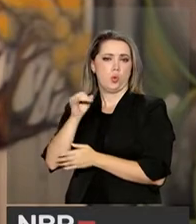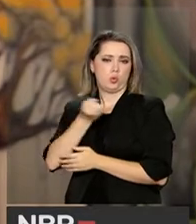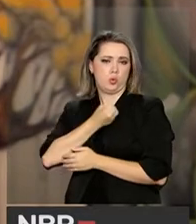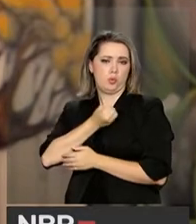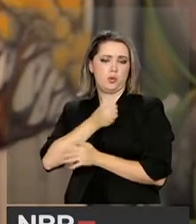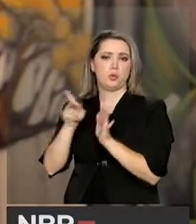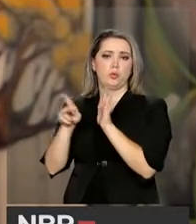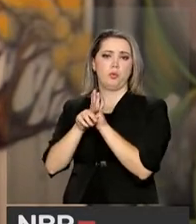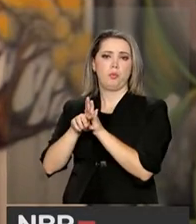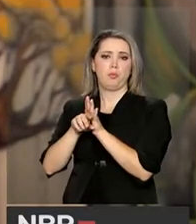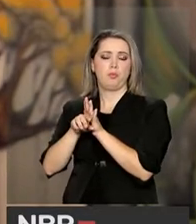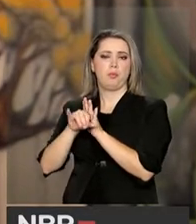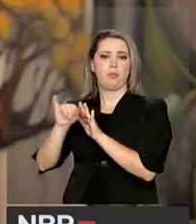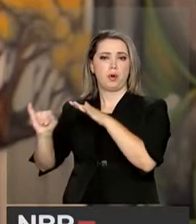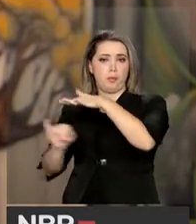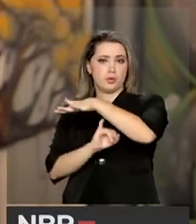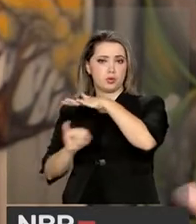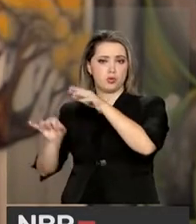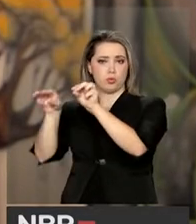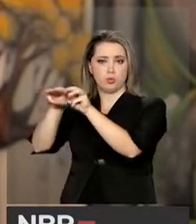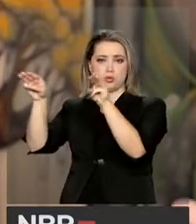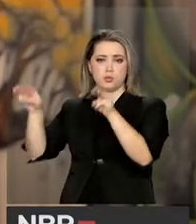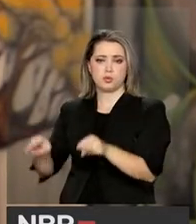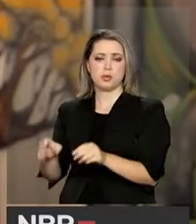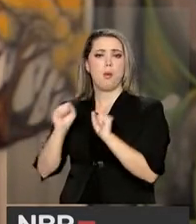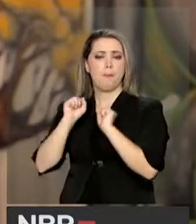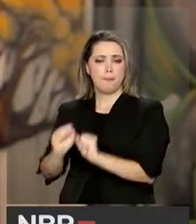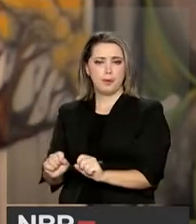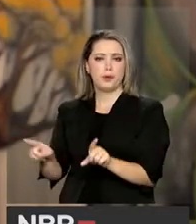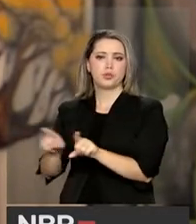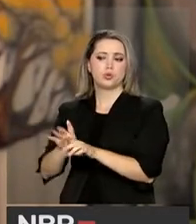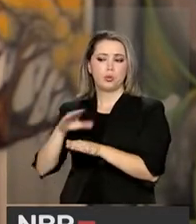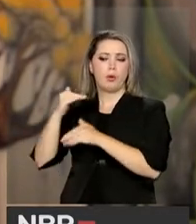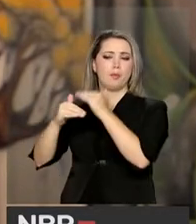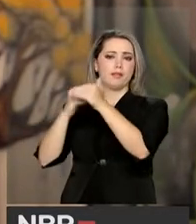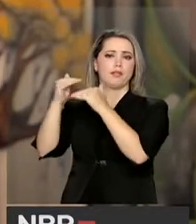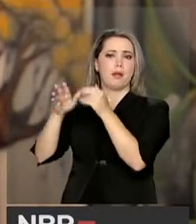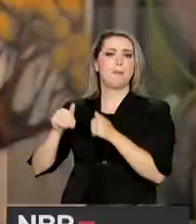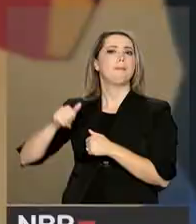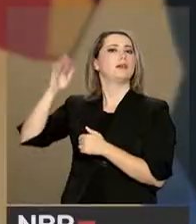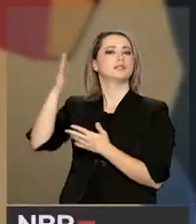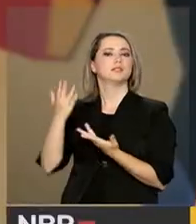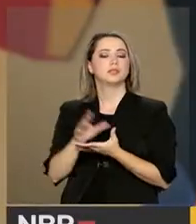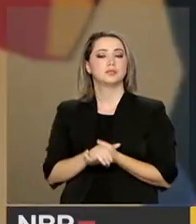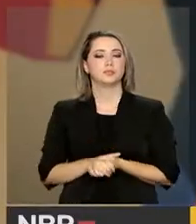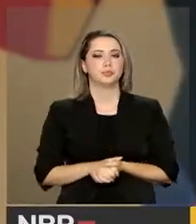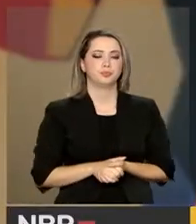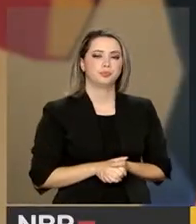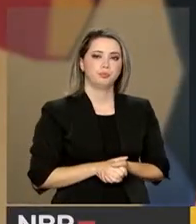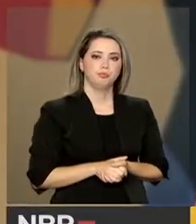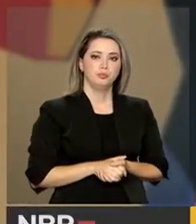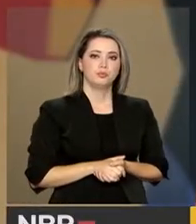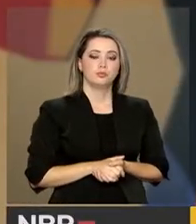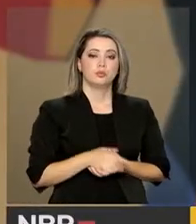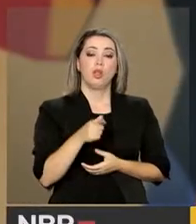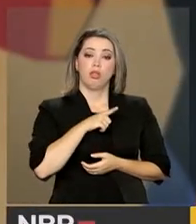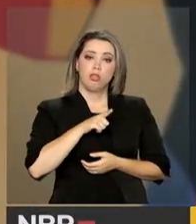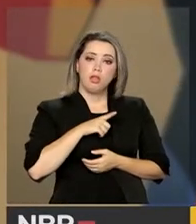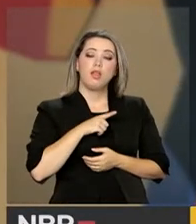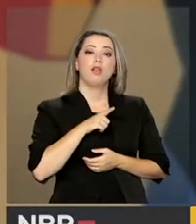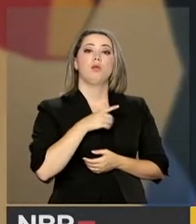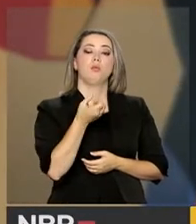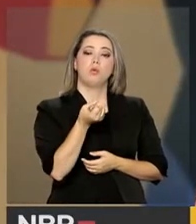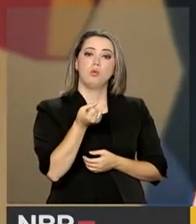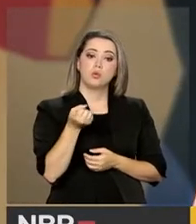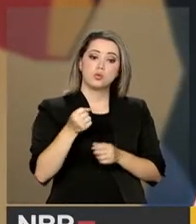Brasileiro de Museus. E ainda tem espaço para aumentar o número de visitantes nos museus brasileiros? Temos, Ana. Nós temos muito espaço